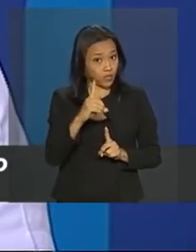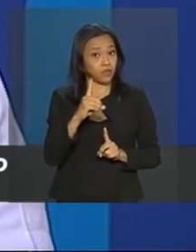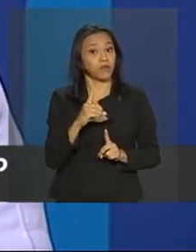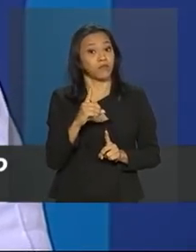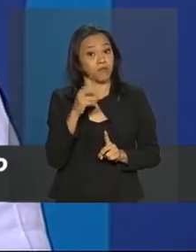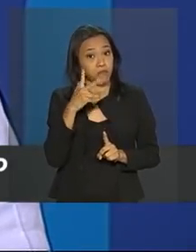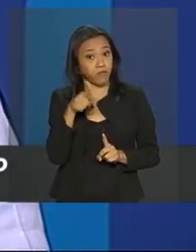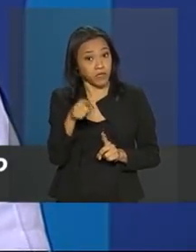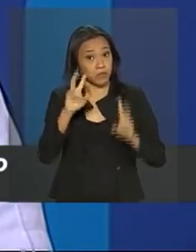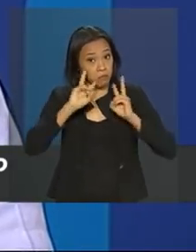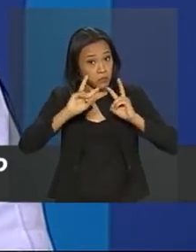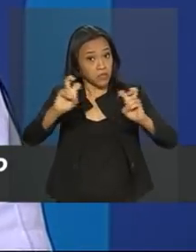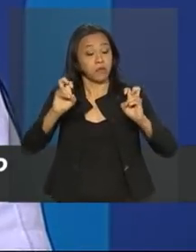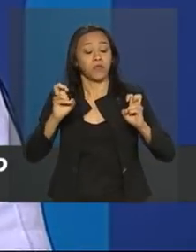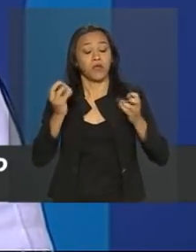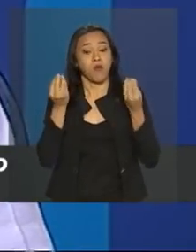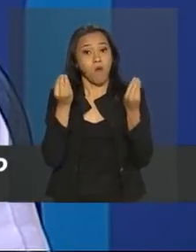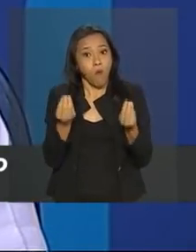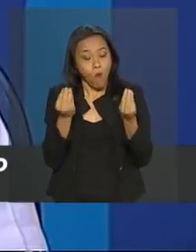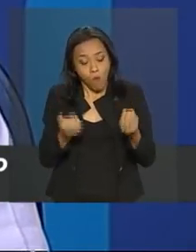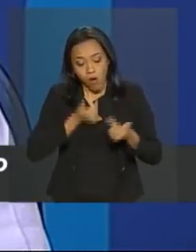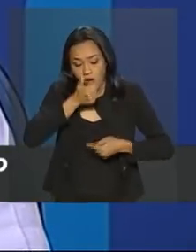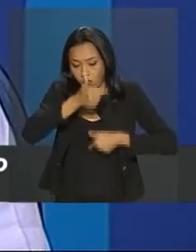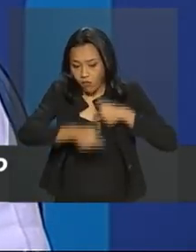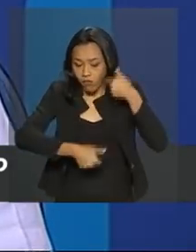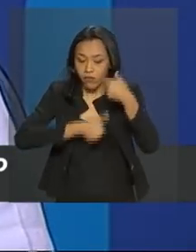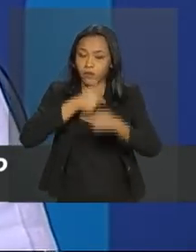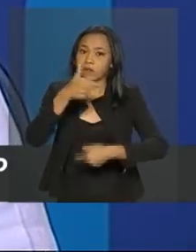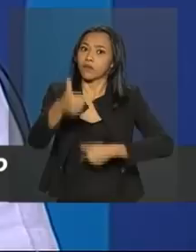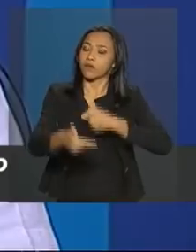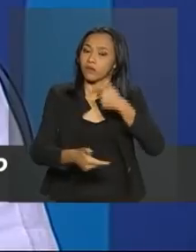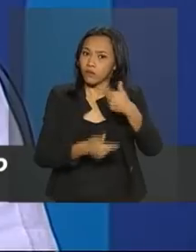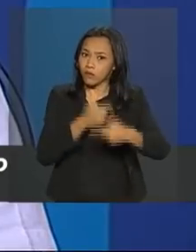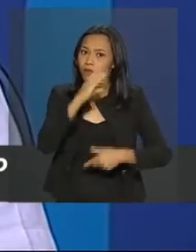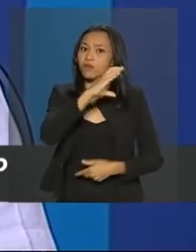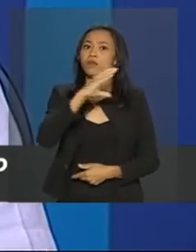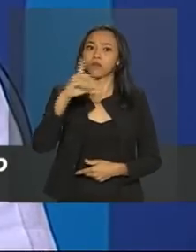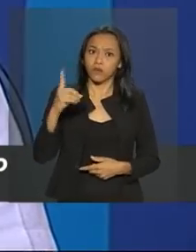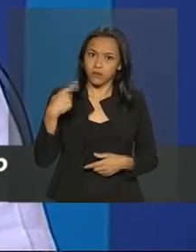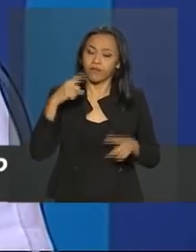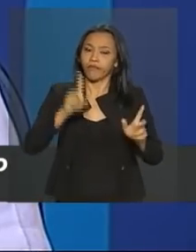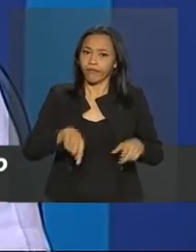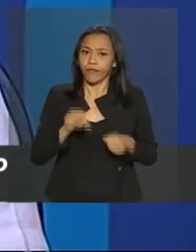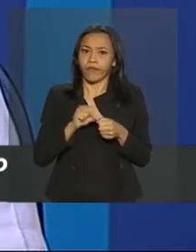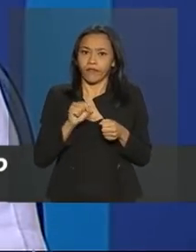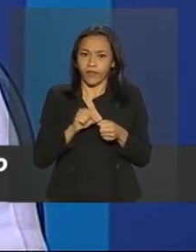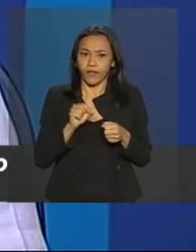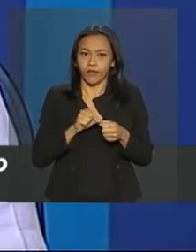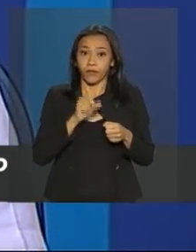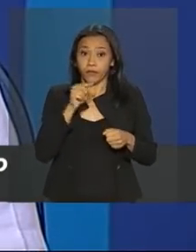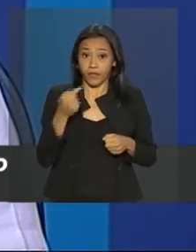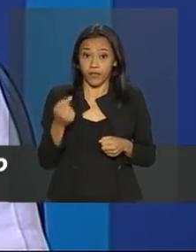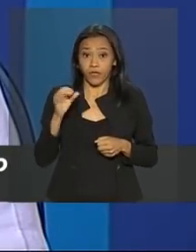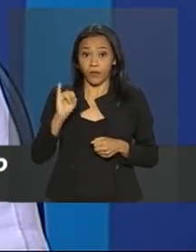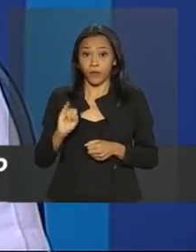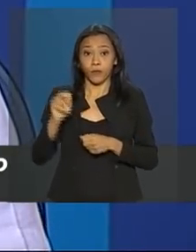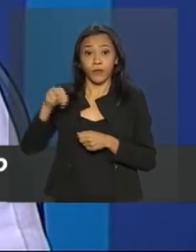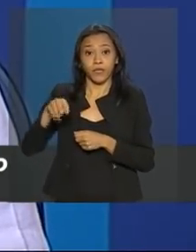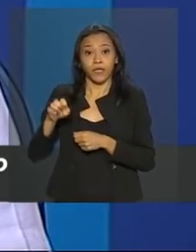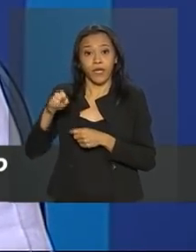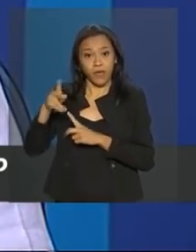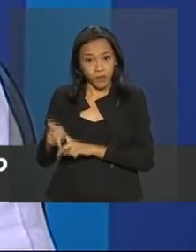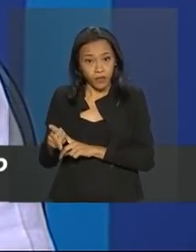nível de de trabalho de coordenação que é feito entre o inep ea